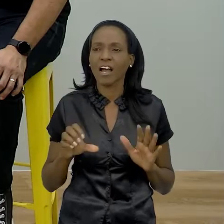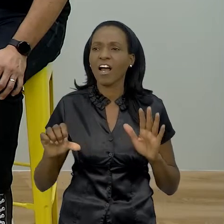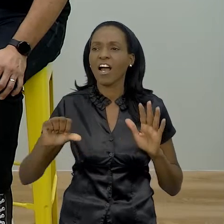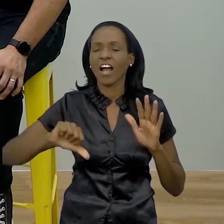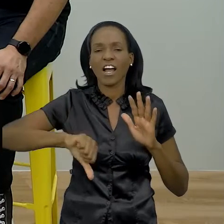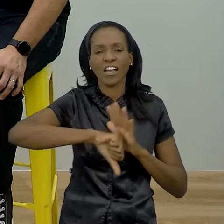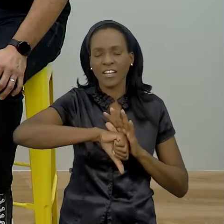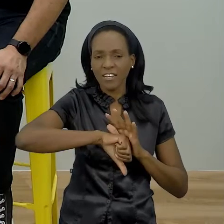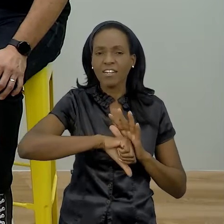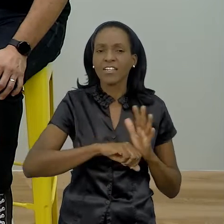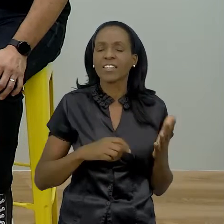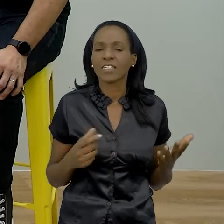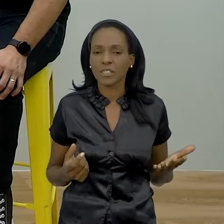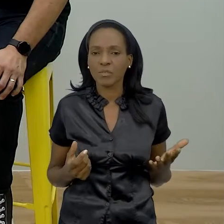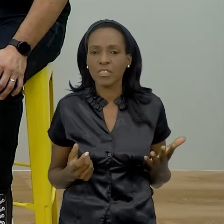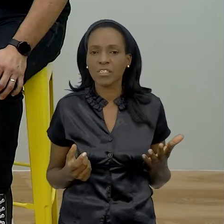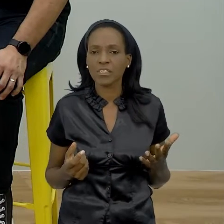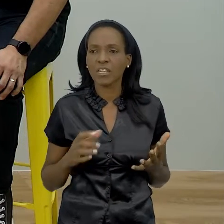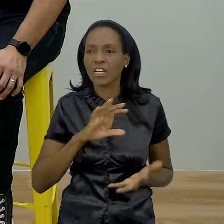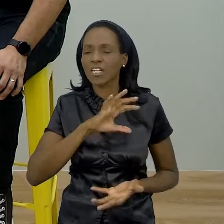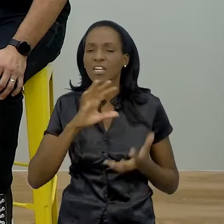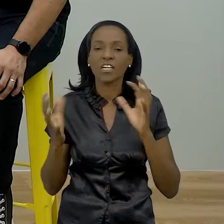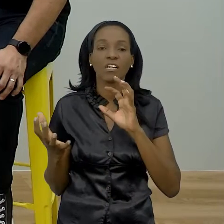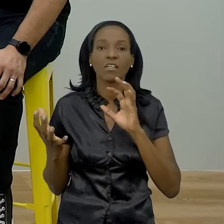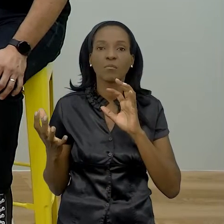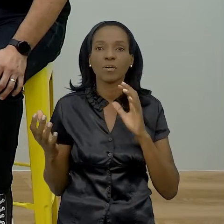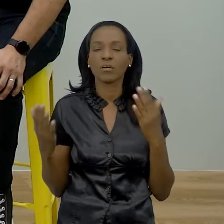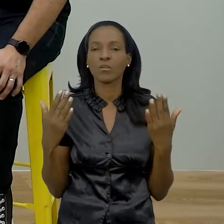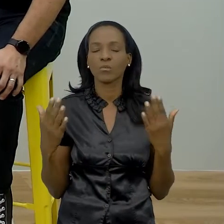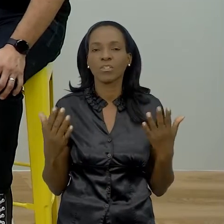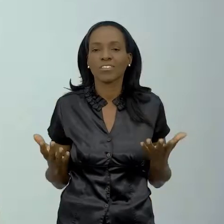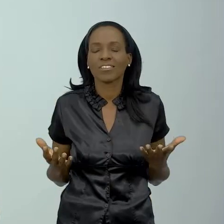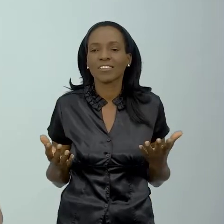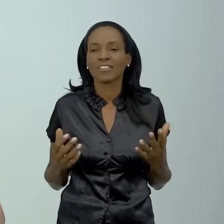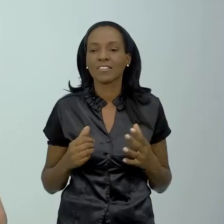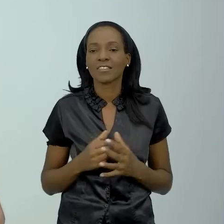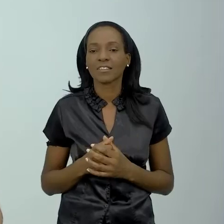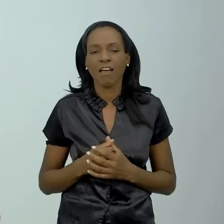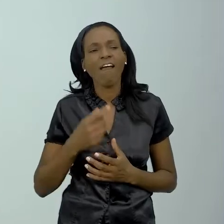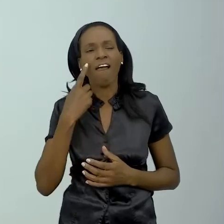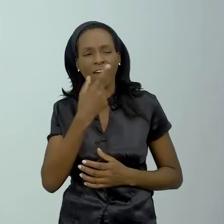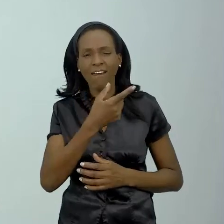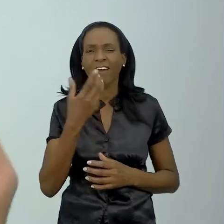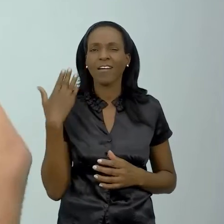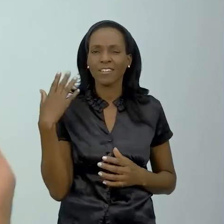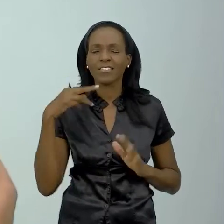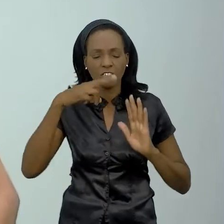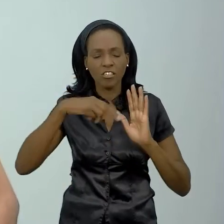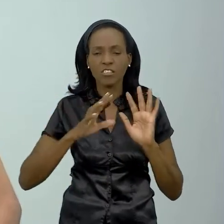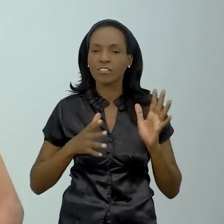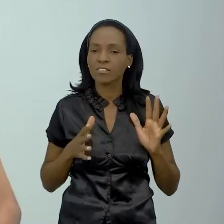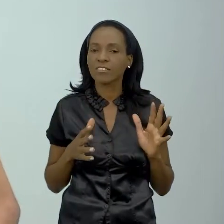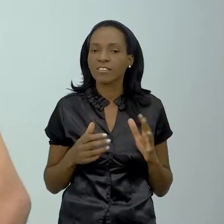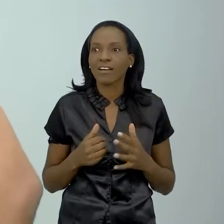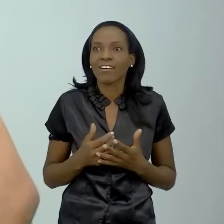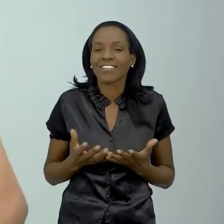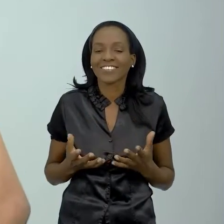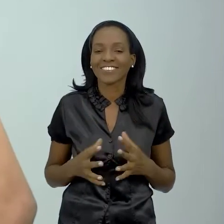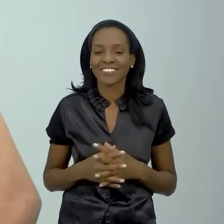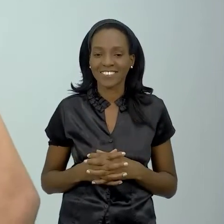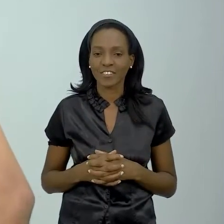criminalidade em relação ao clima. Olha, eu já li sobre isso, alguma coisa. Isso é. É sobre